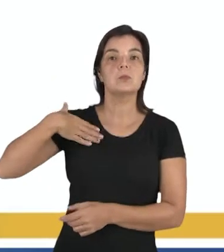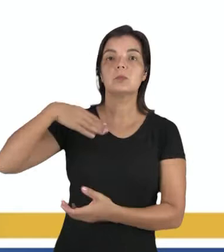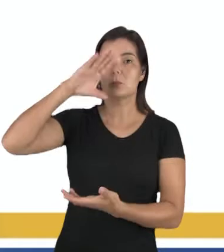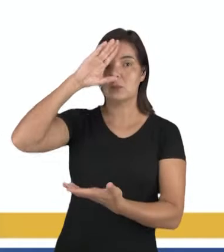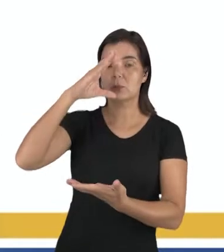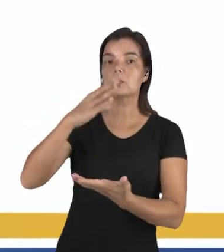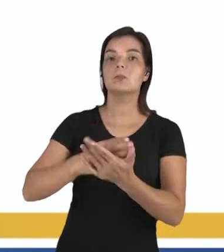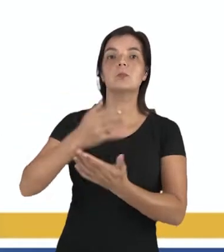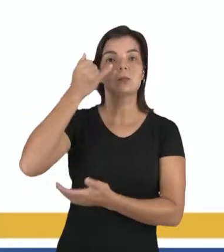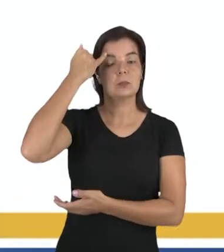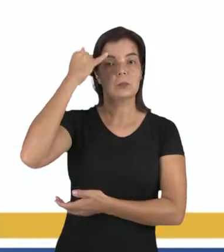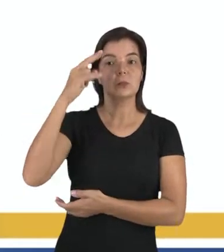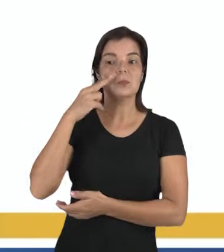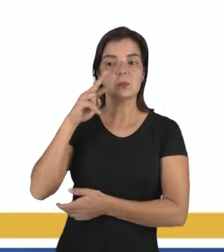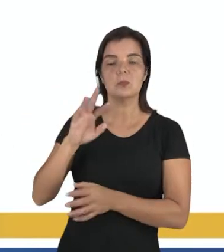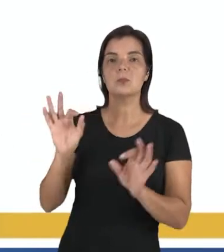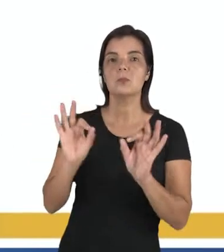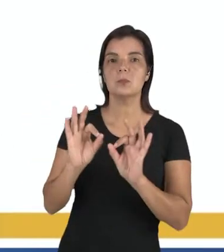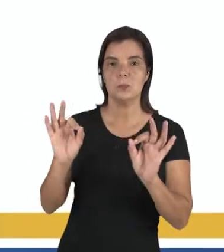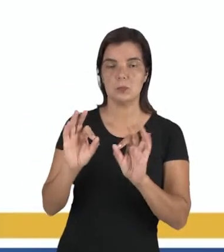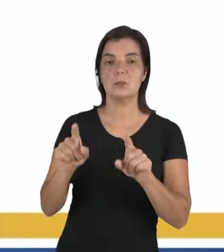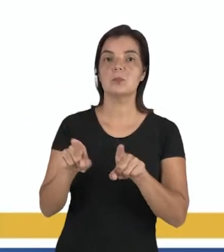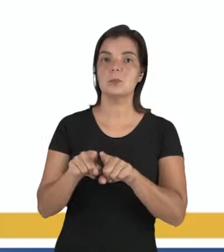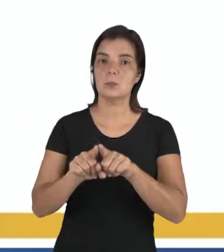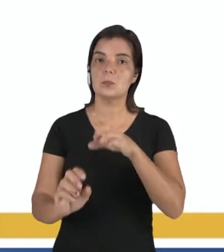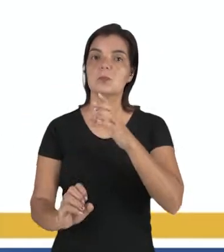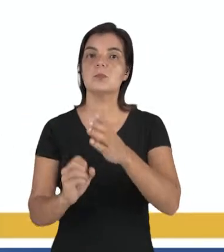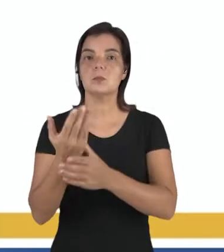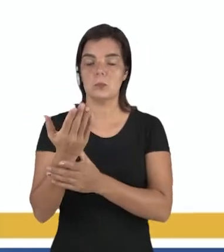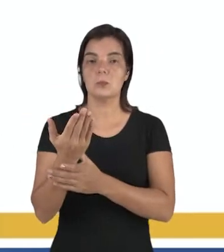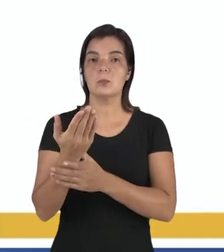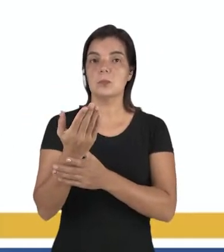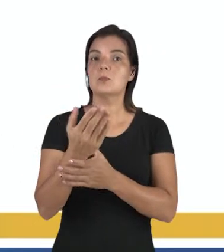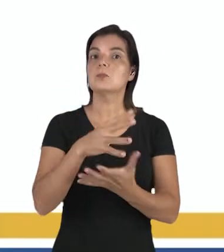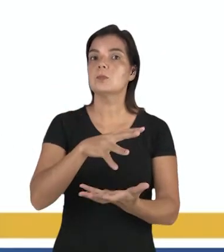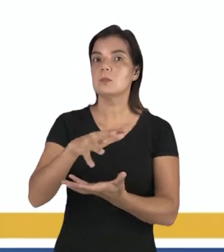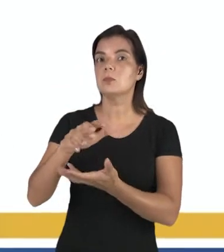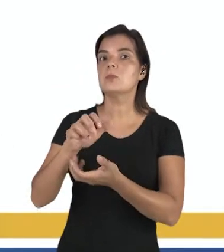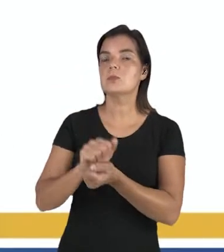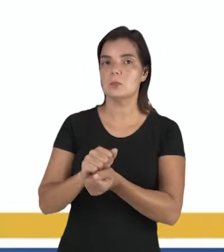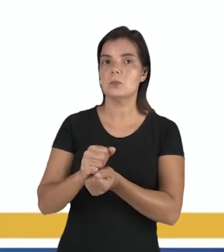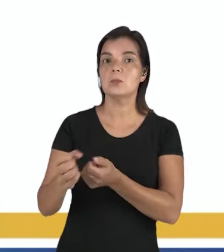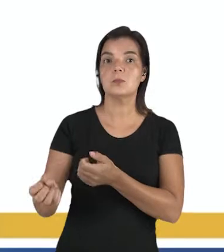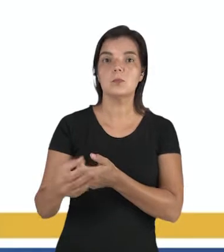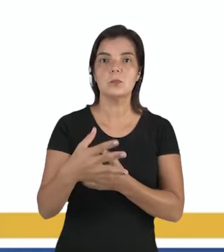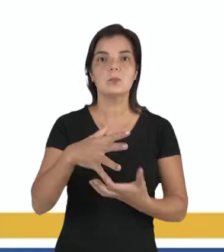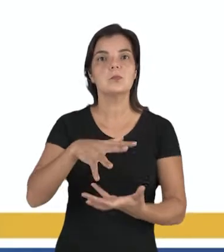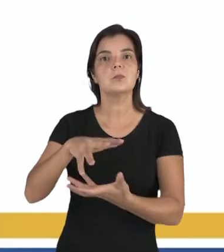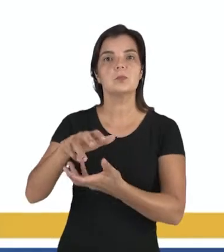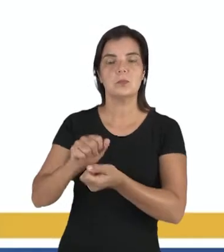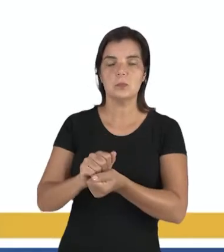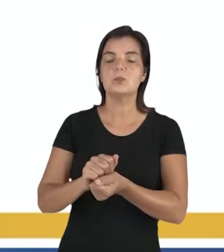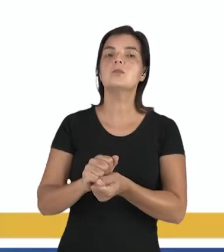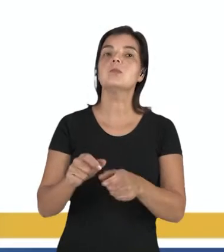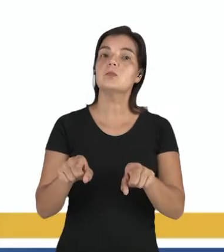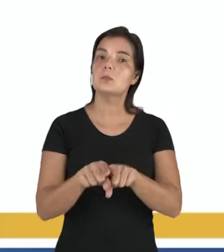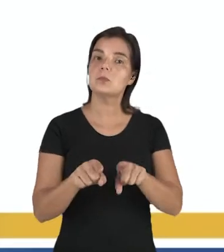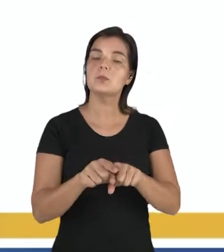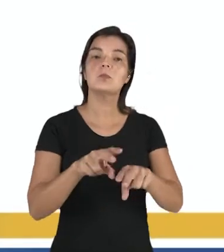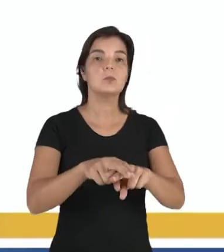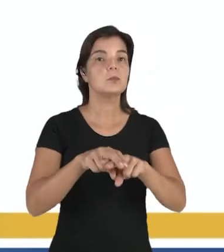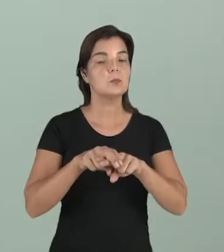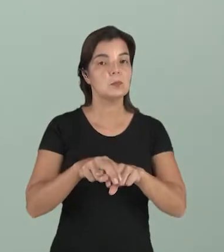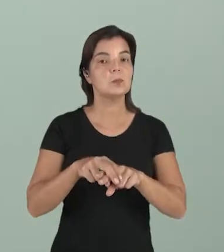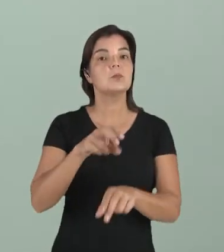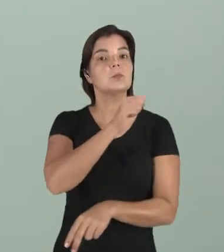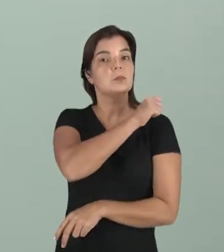as ideias abstratas, as formas, se realizam na matéria, se atualizam no mundo sensível. Então, por